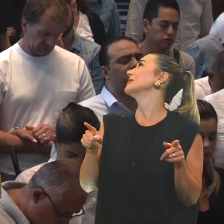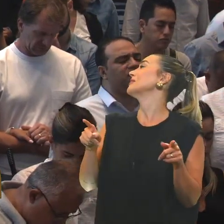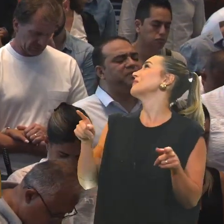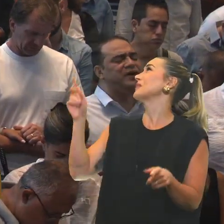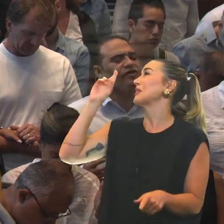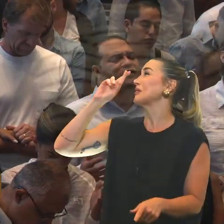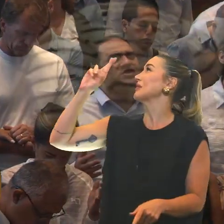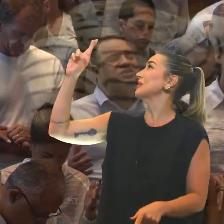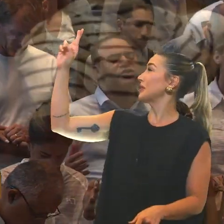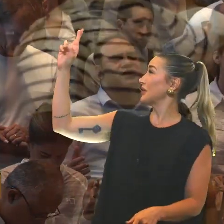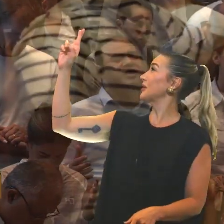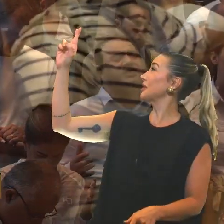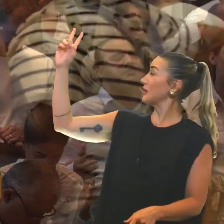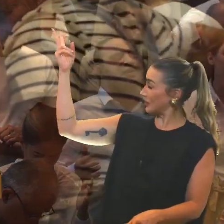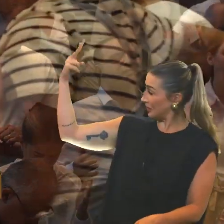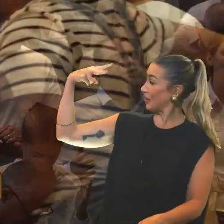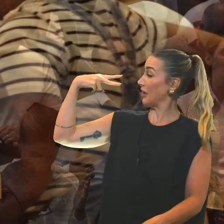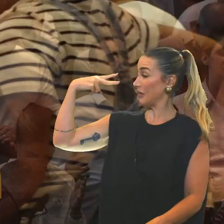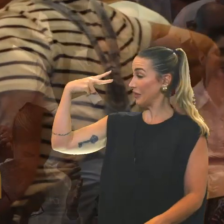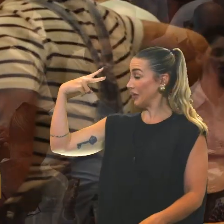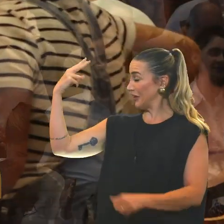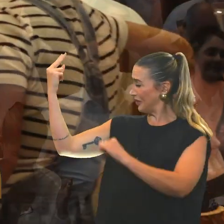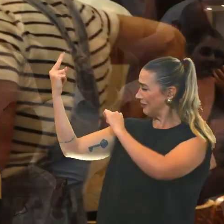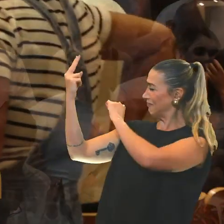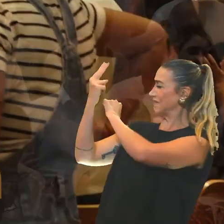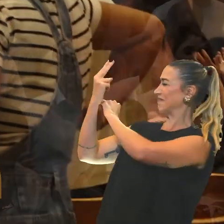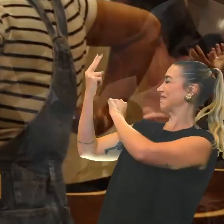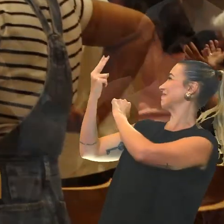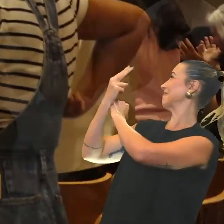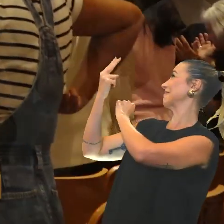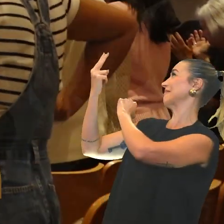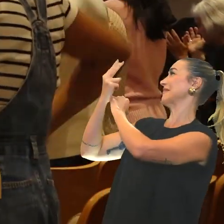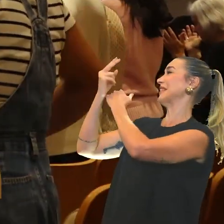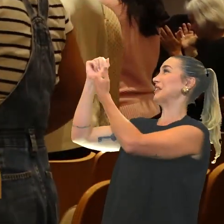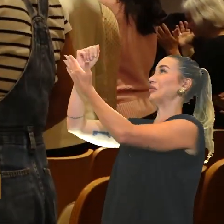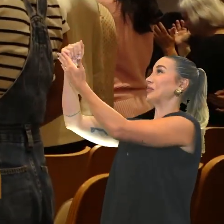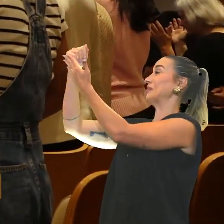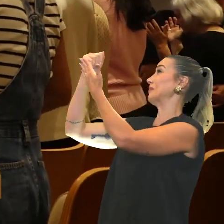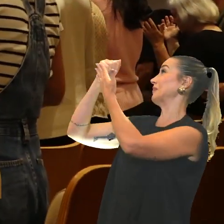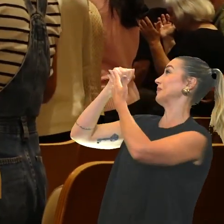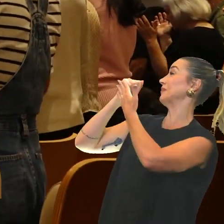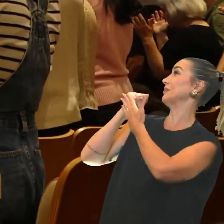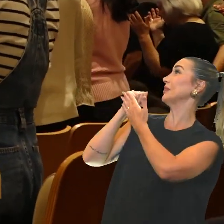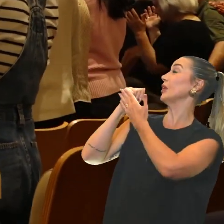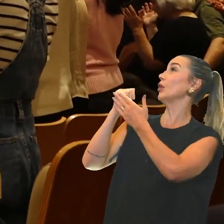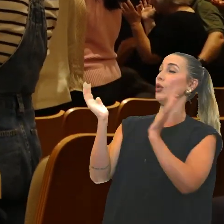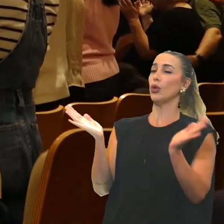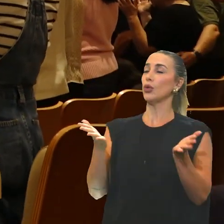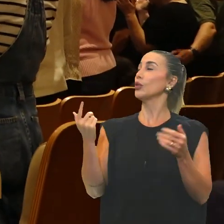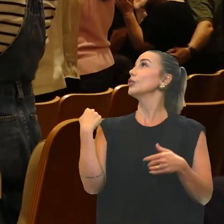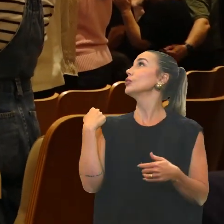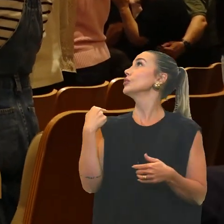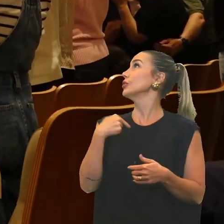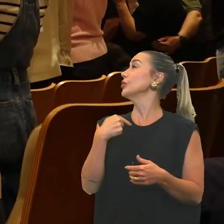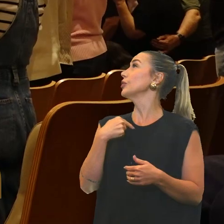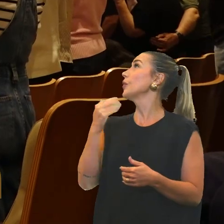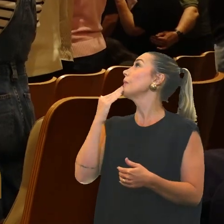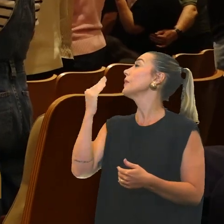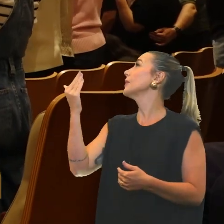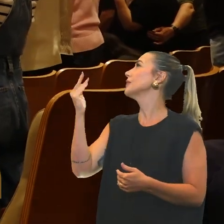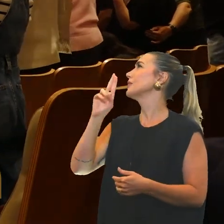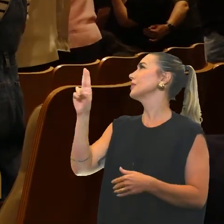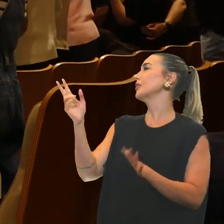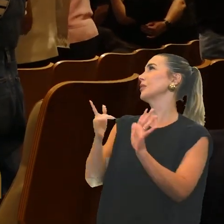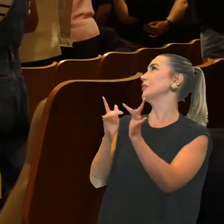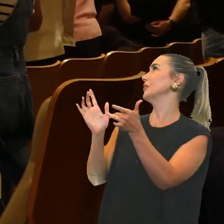Senhor desce do céu para nos acolher, para nos socorrer. E hoje eu te peço, Senhor, em nome de Jesus, que 2025 seja